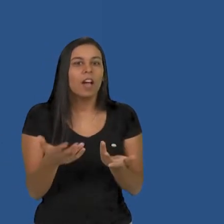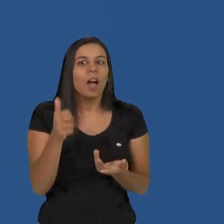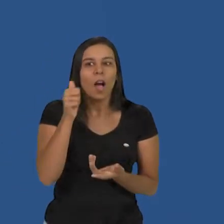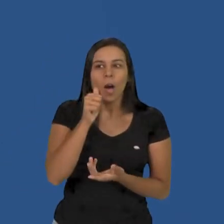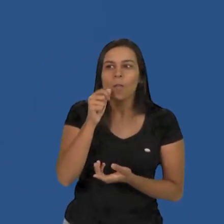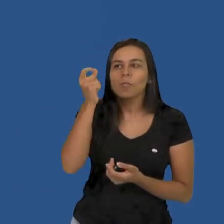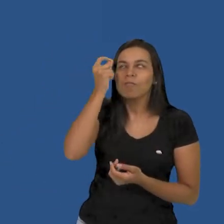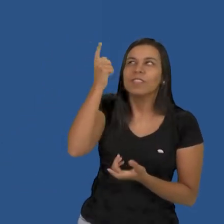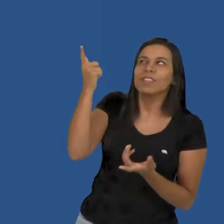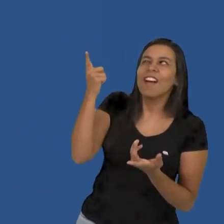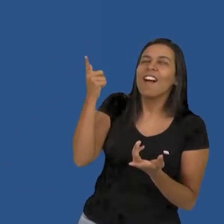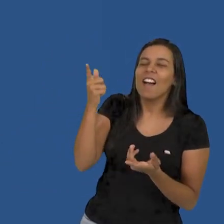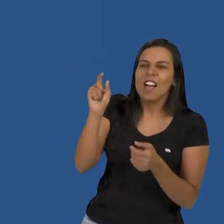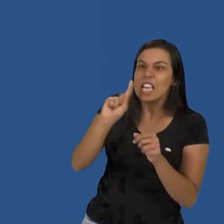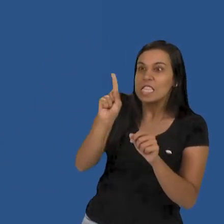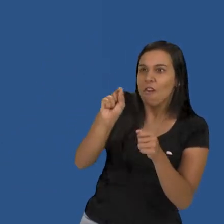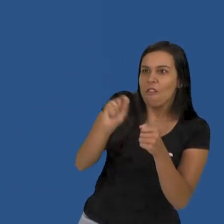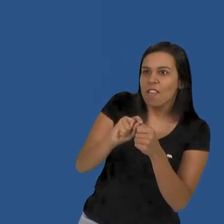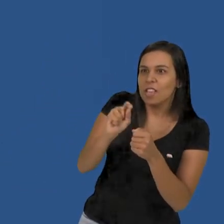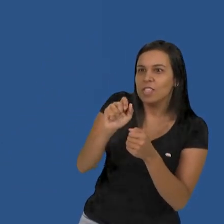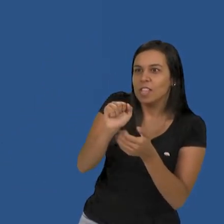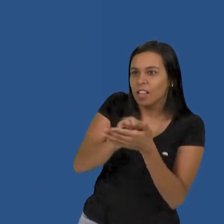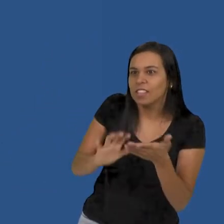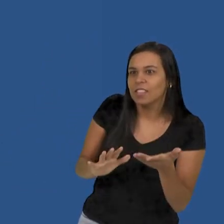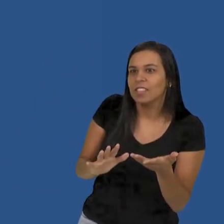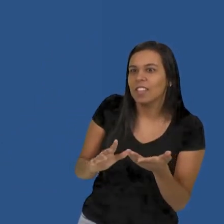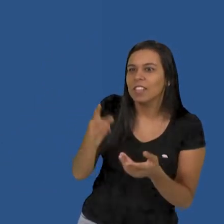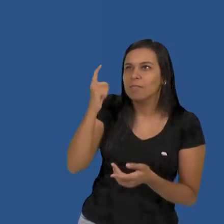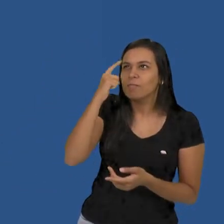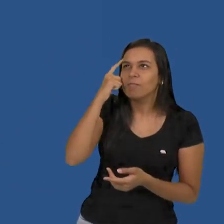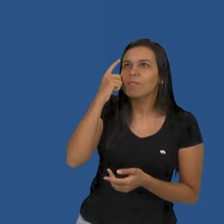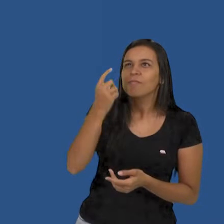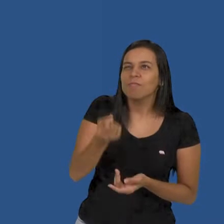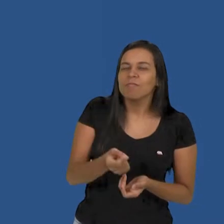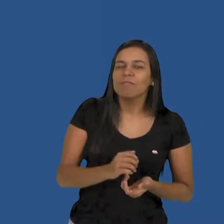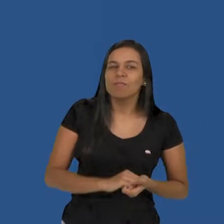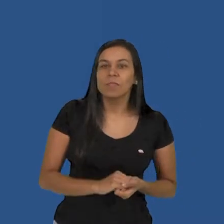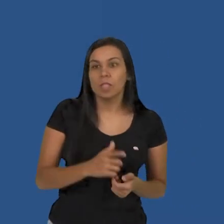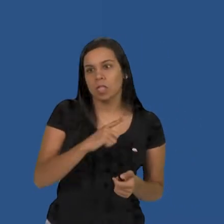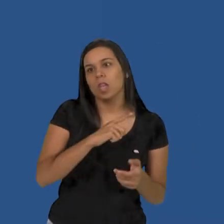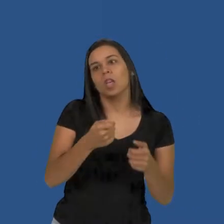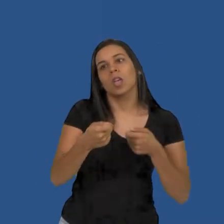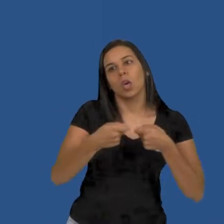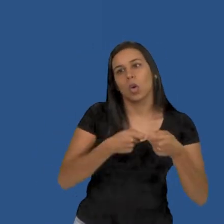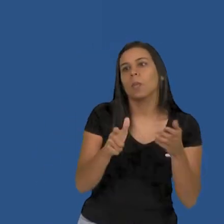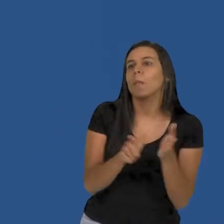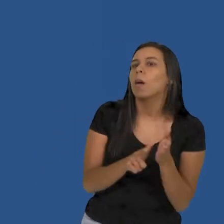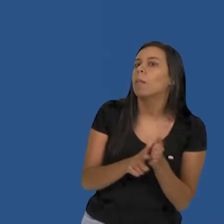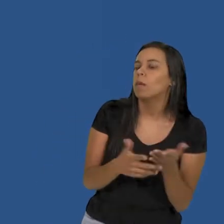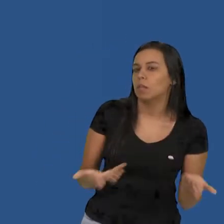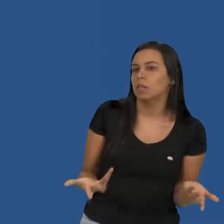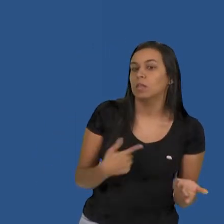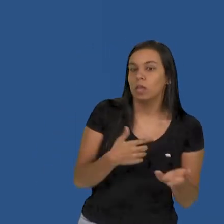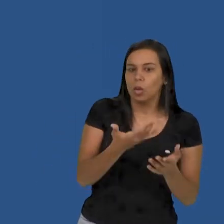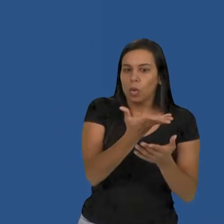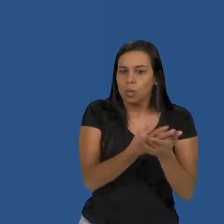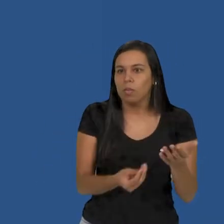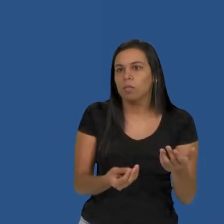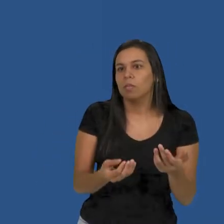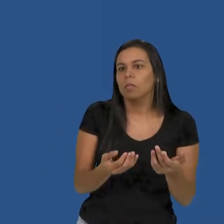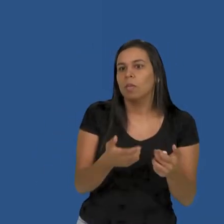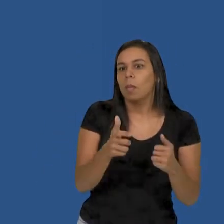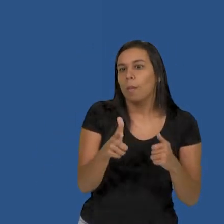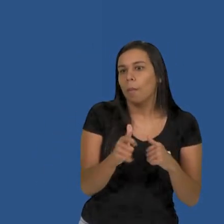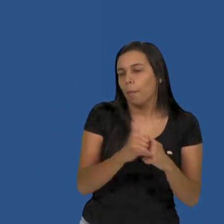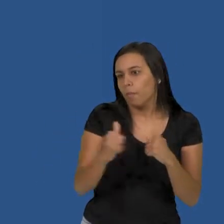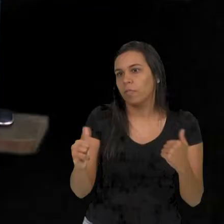não fez o trabalho e tem um argumento forte. Olha, eu tenho que economizar papel. Se eu for imprimir o trabalho para a senhora, eu vou gastar papel, né? Se eu